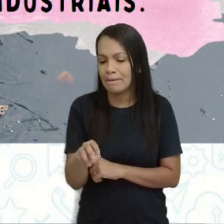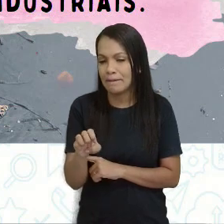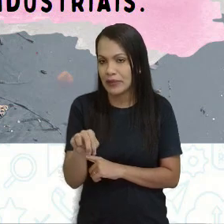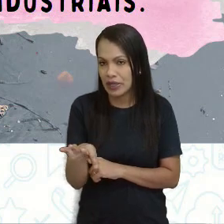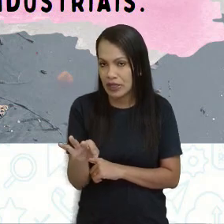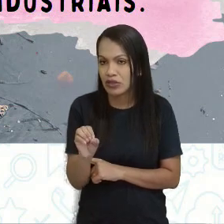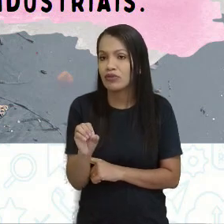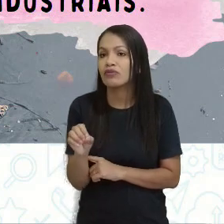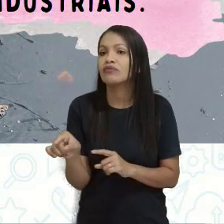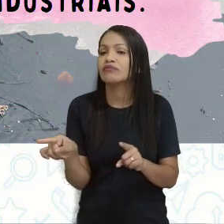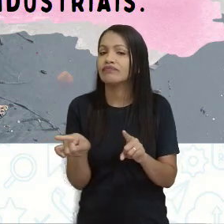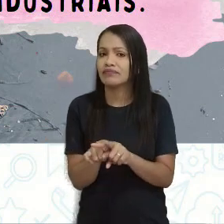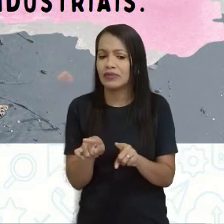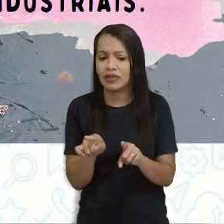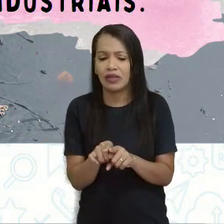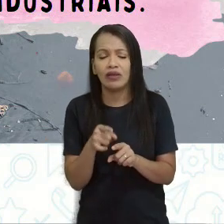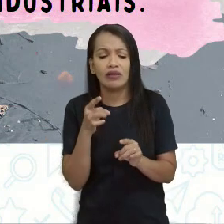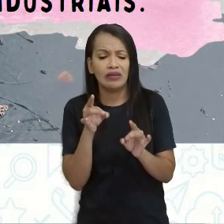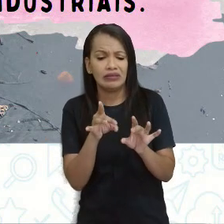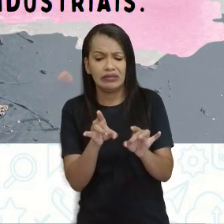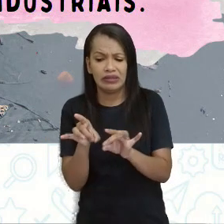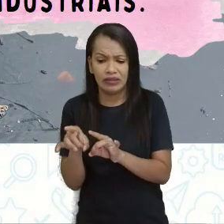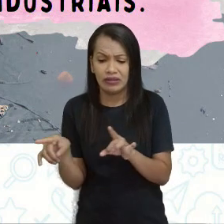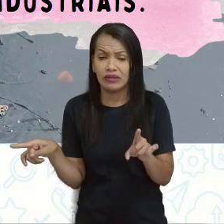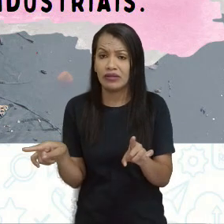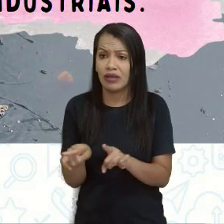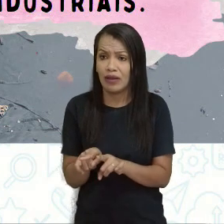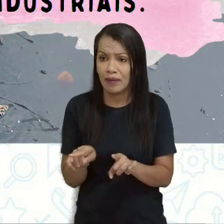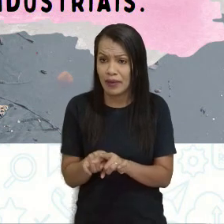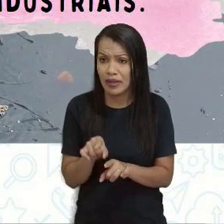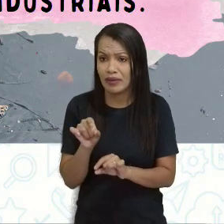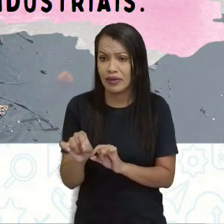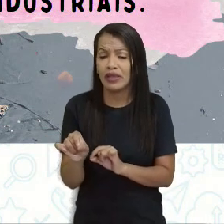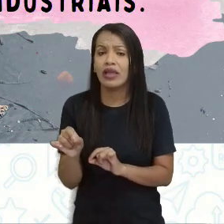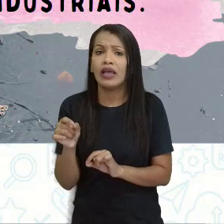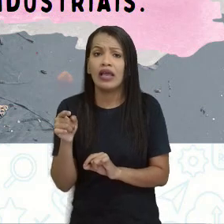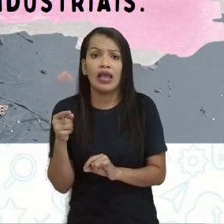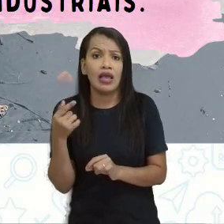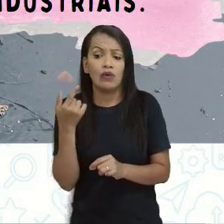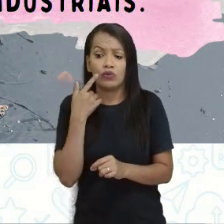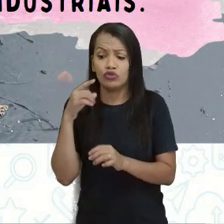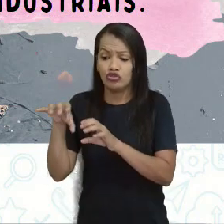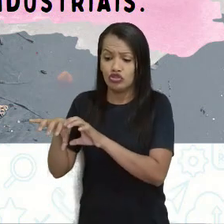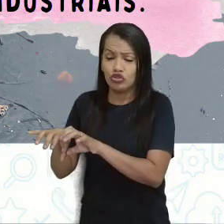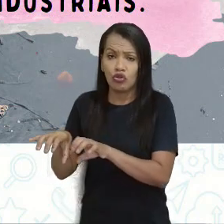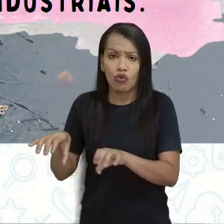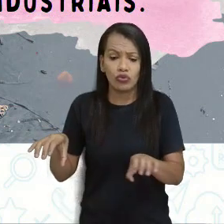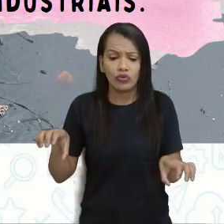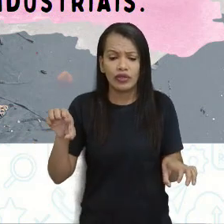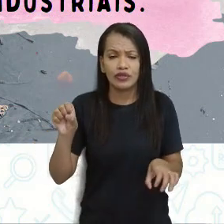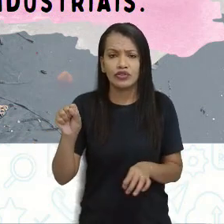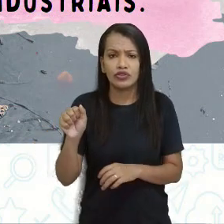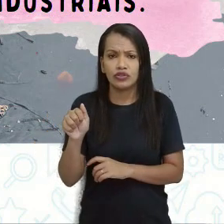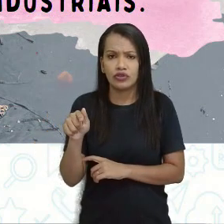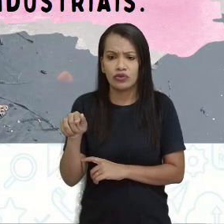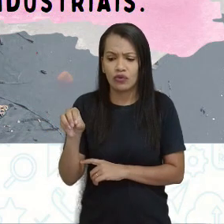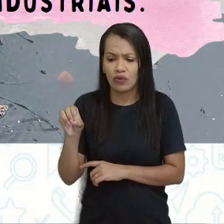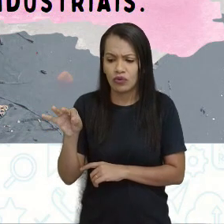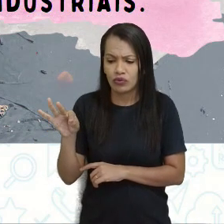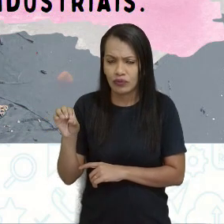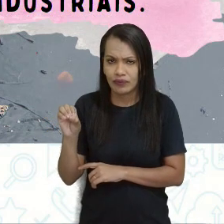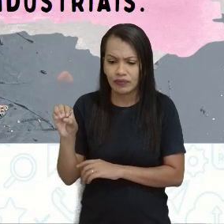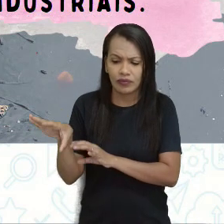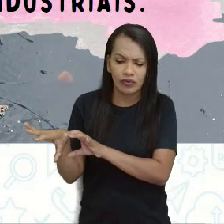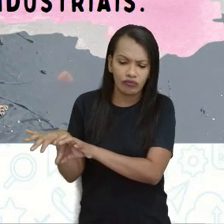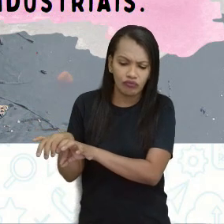matadouros, lixões, bem como devido a esgotos urbanos e industriais, né? A